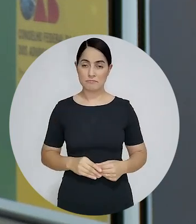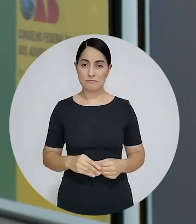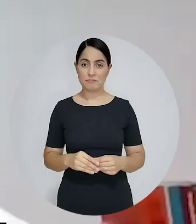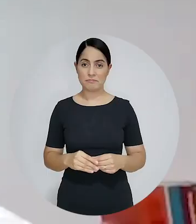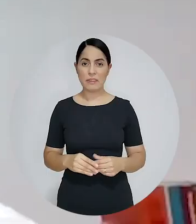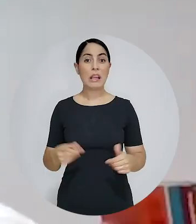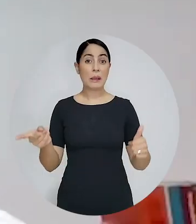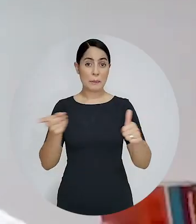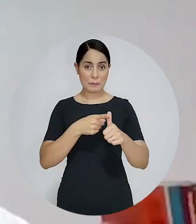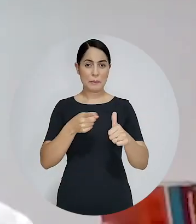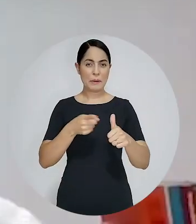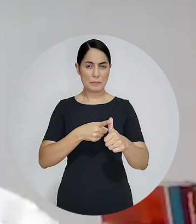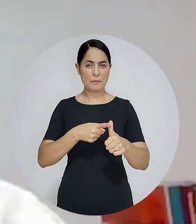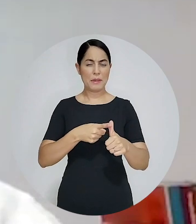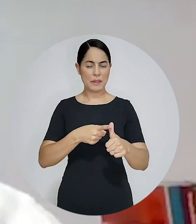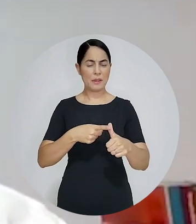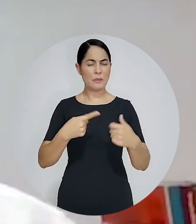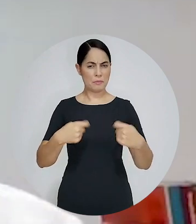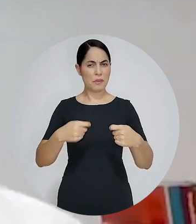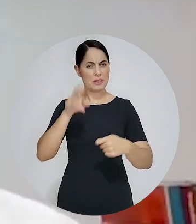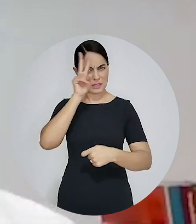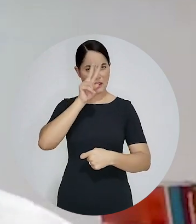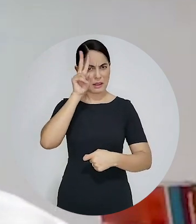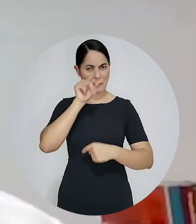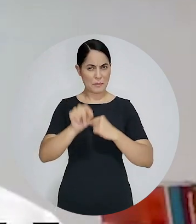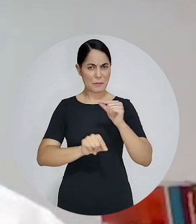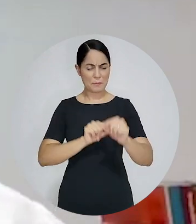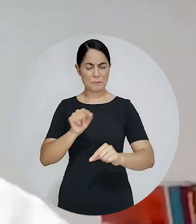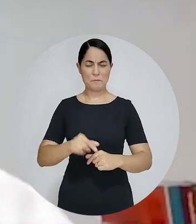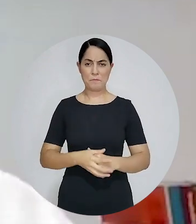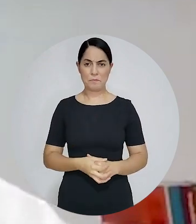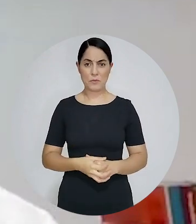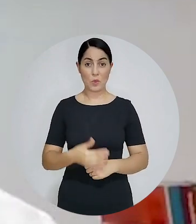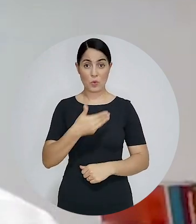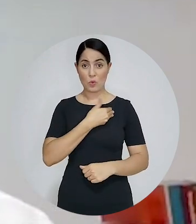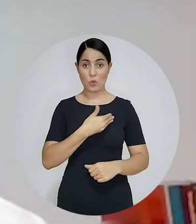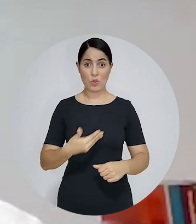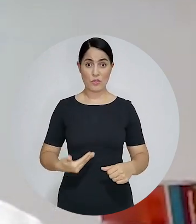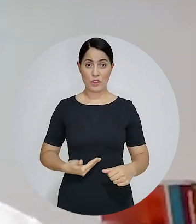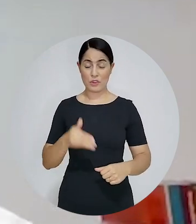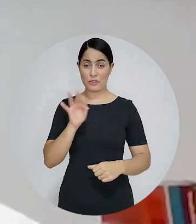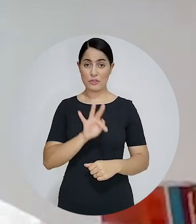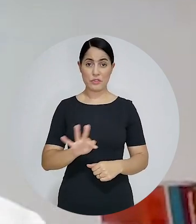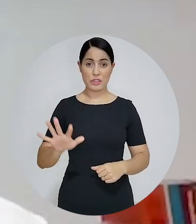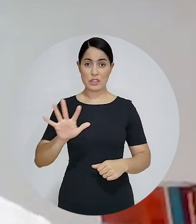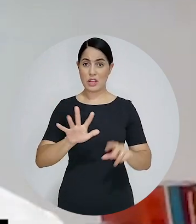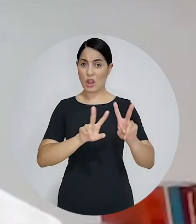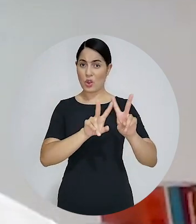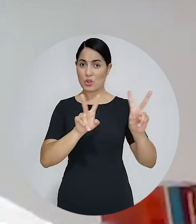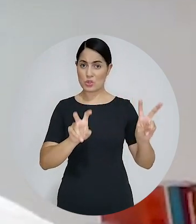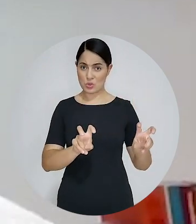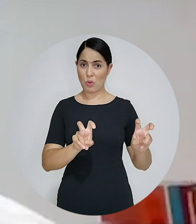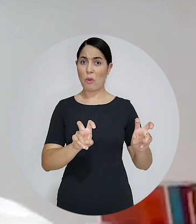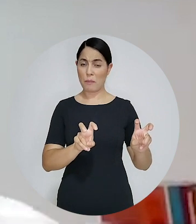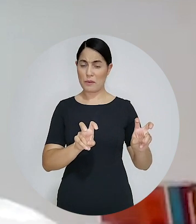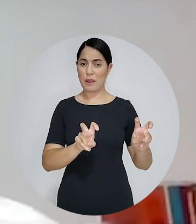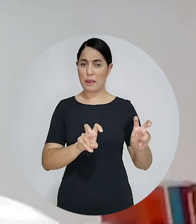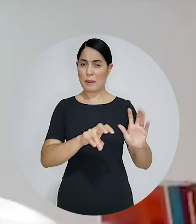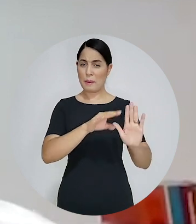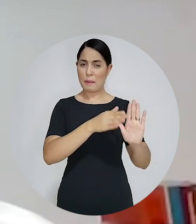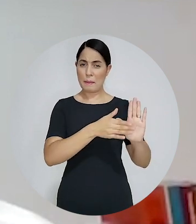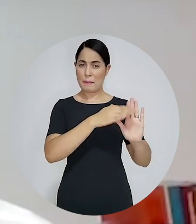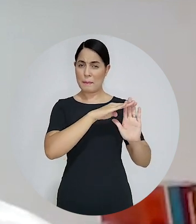Acompanhe. Primeiramente, vale lembrar que a PEC proposta pelo governo para